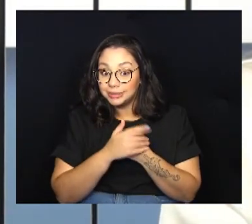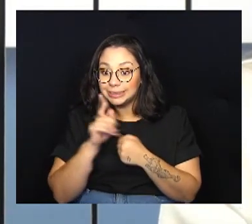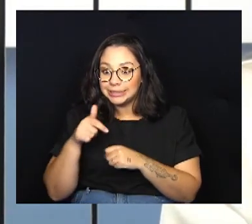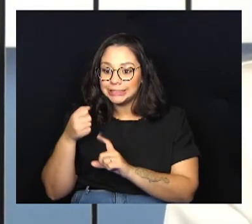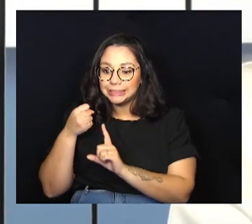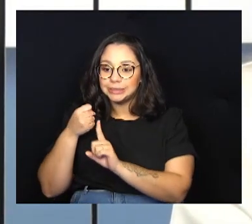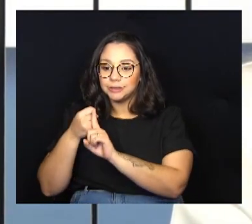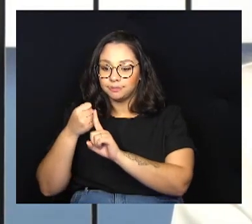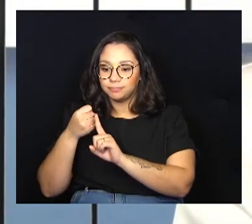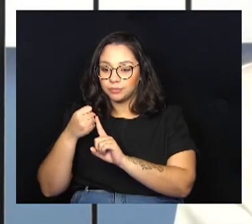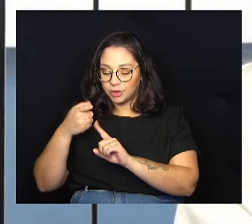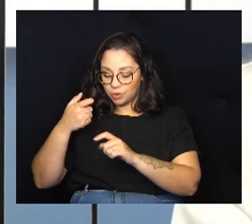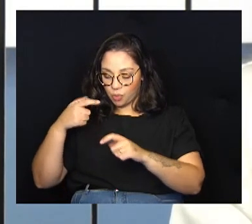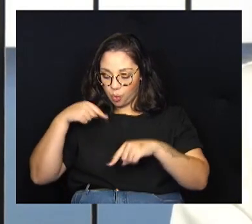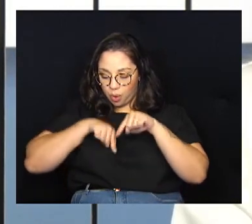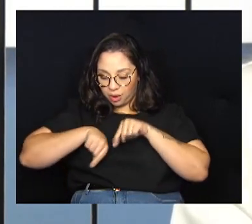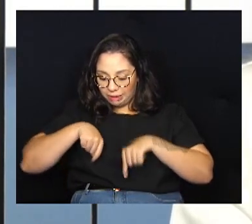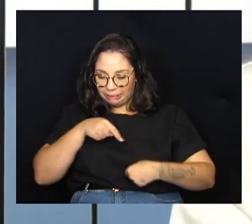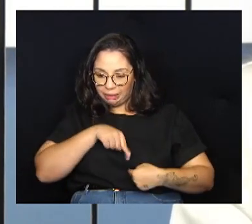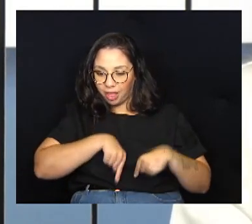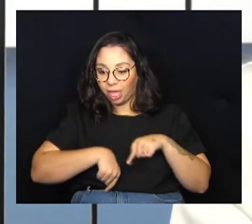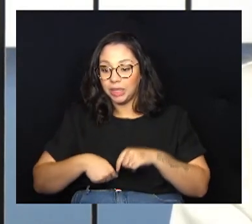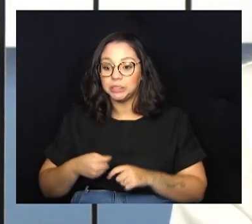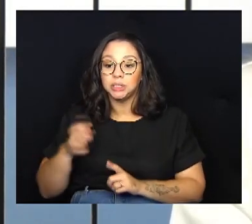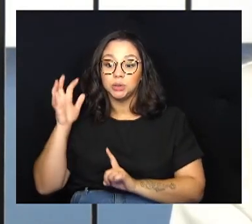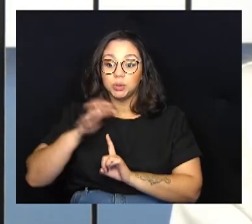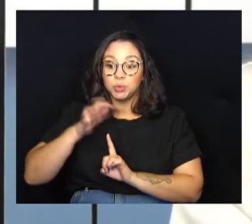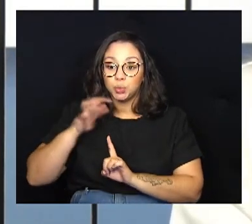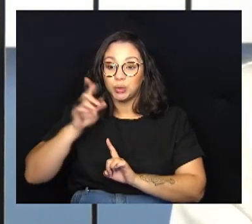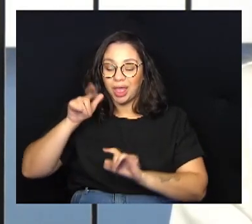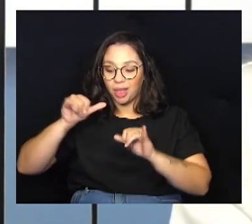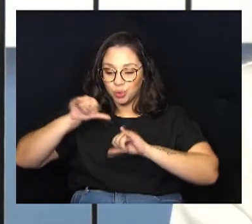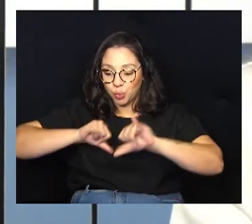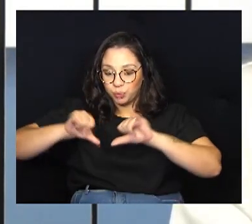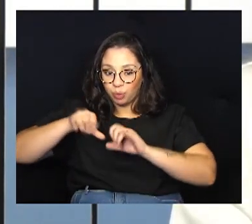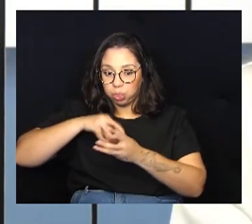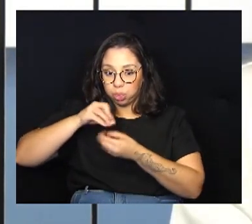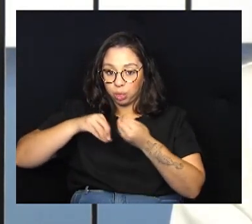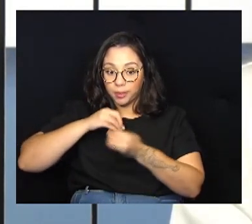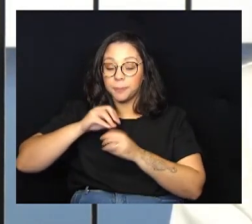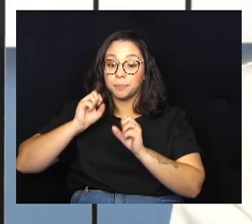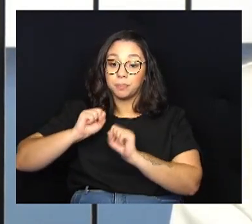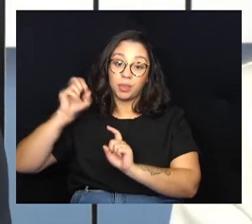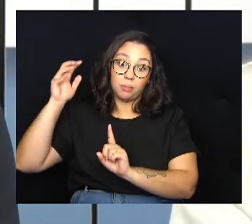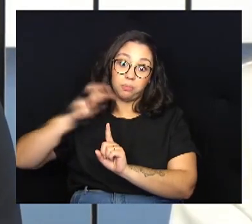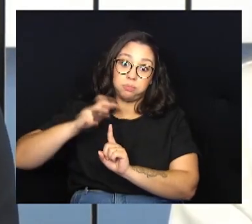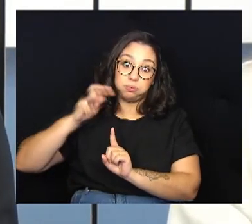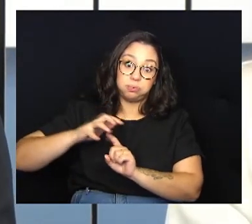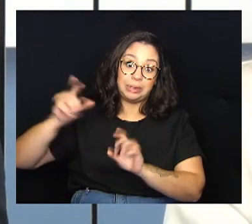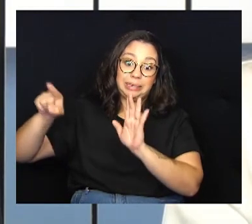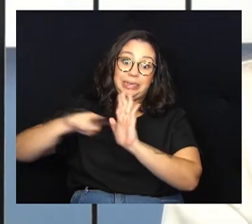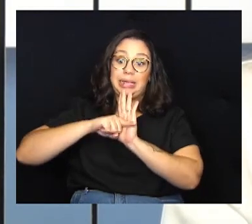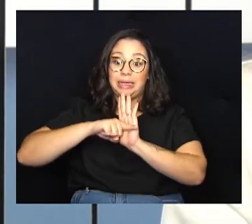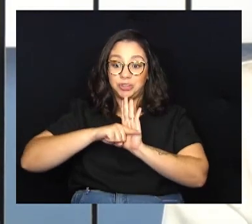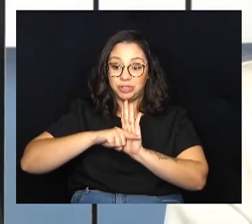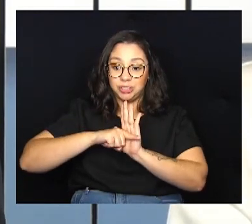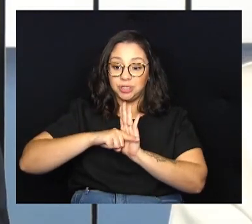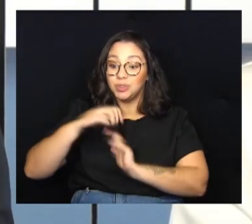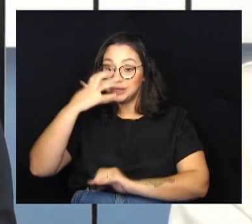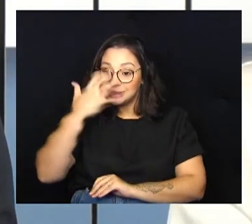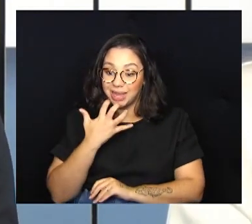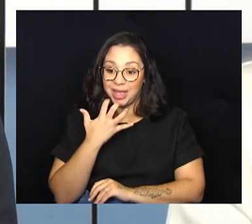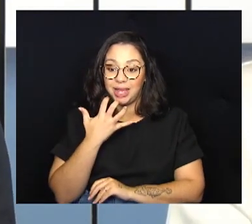do K9. Mas em relação a ela ser mais potente que o crack, é uma informação imprecisa, que hoje a